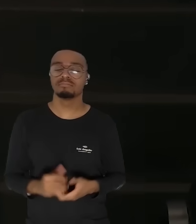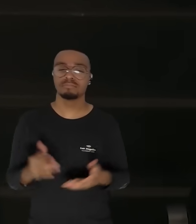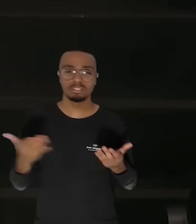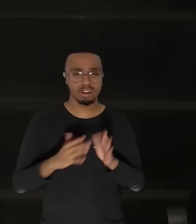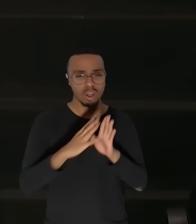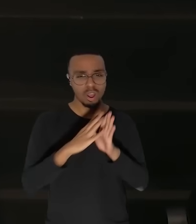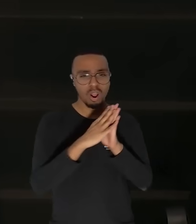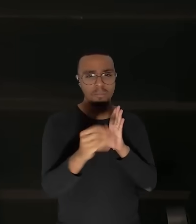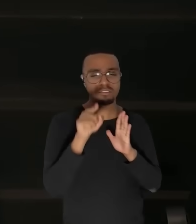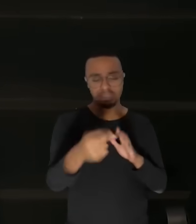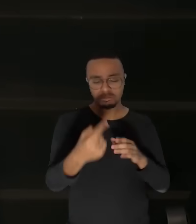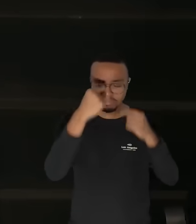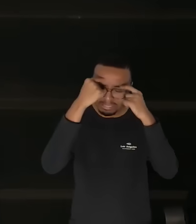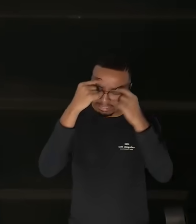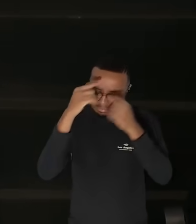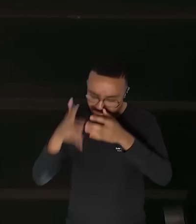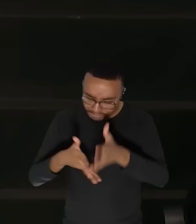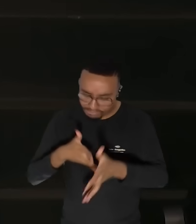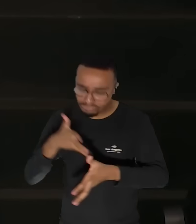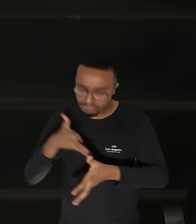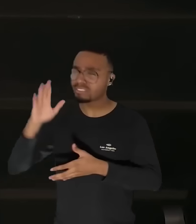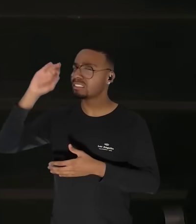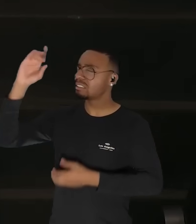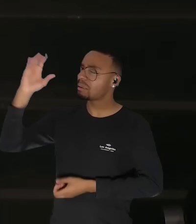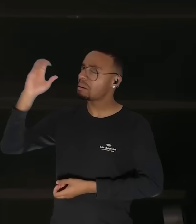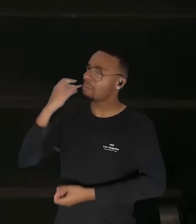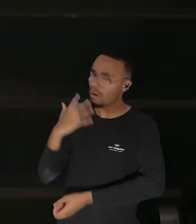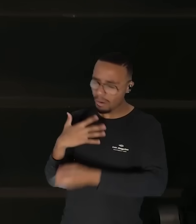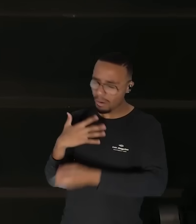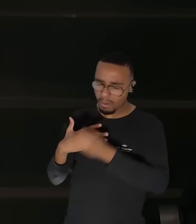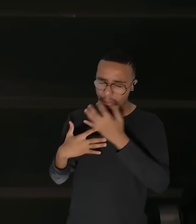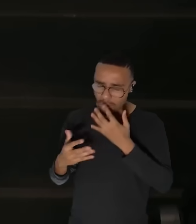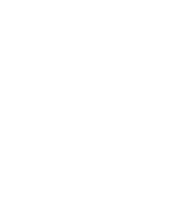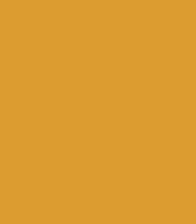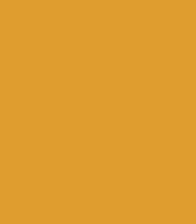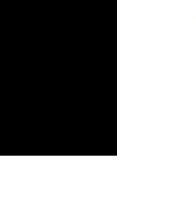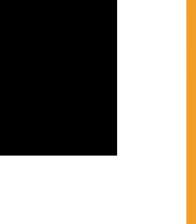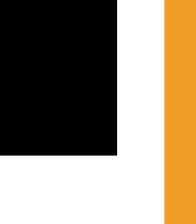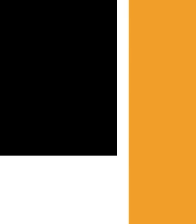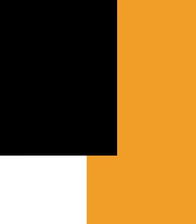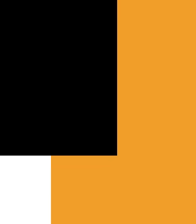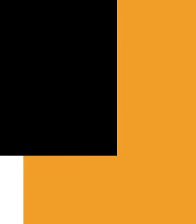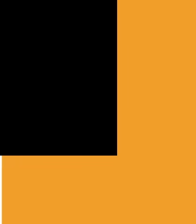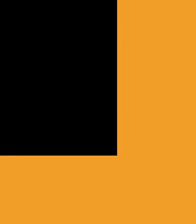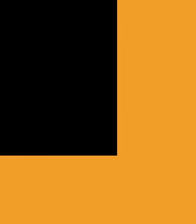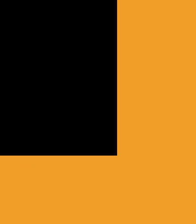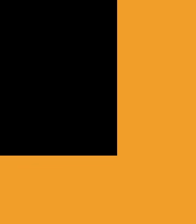Deus é bom. Deus é bom, Deus é bom. Thank you.